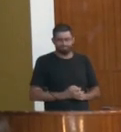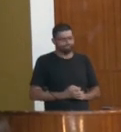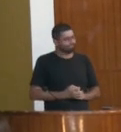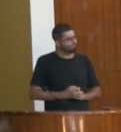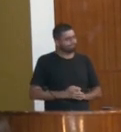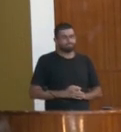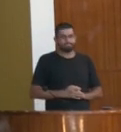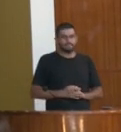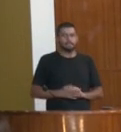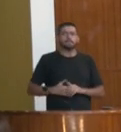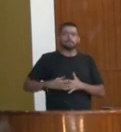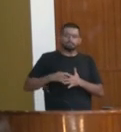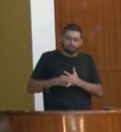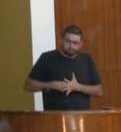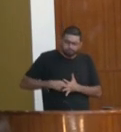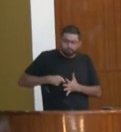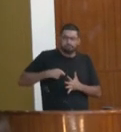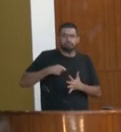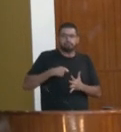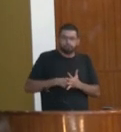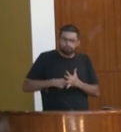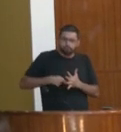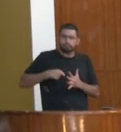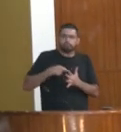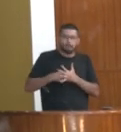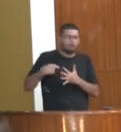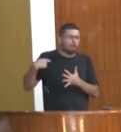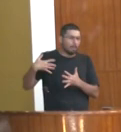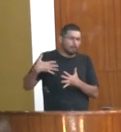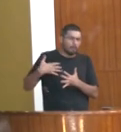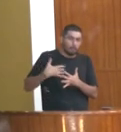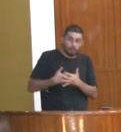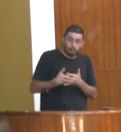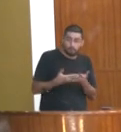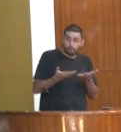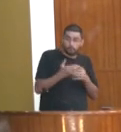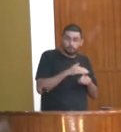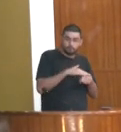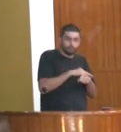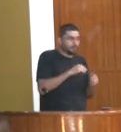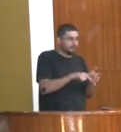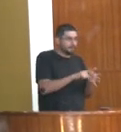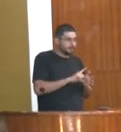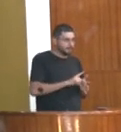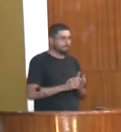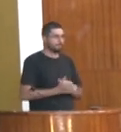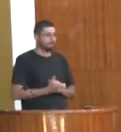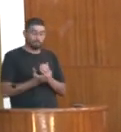muita luta, de movimentos de base. Hoje eu estava comentando aqui que é muito legal você ver uma plateia.